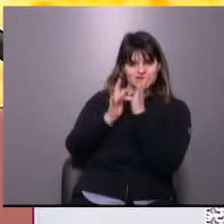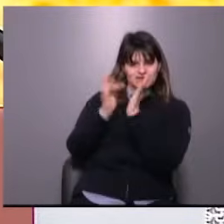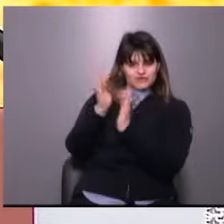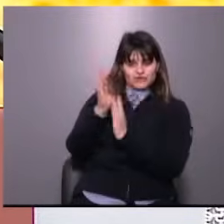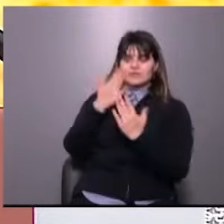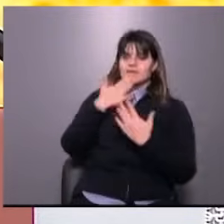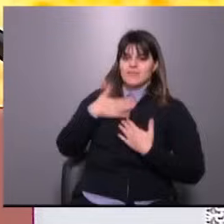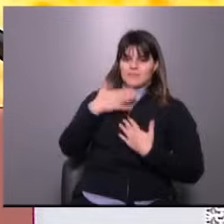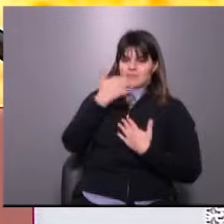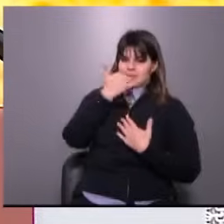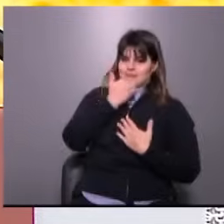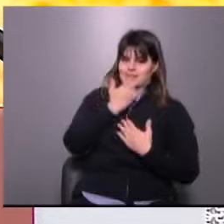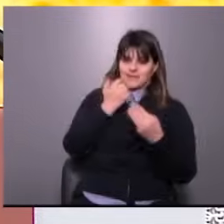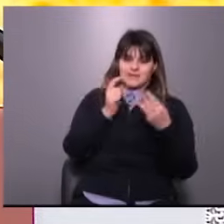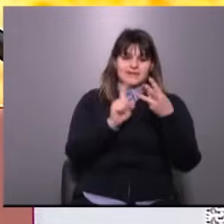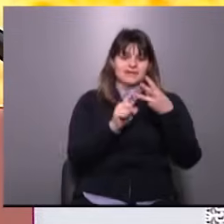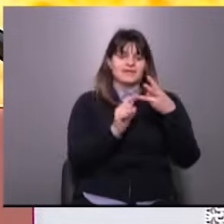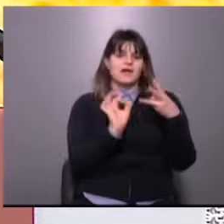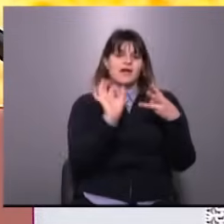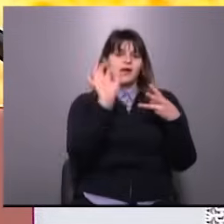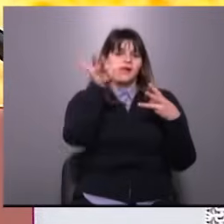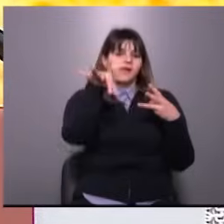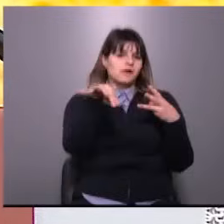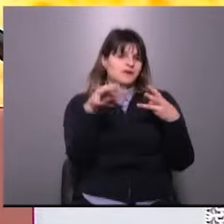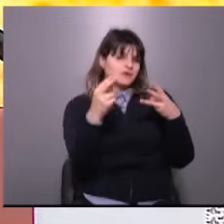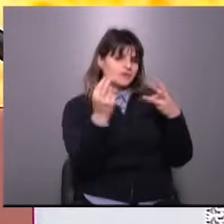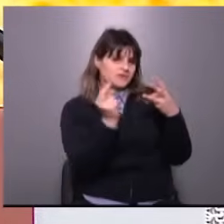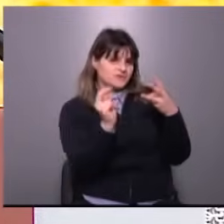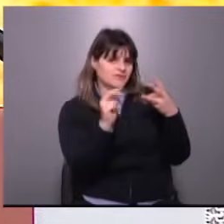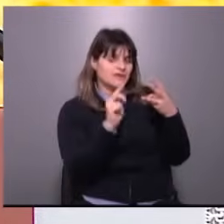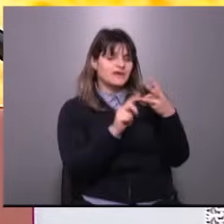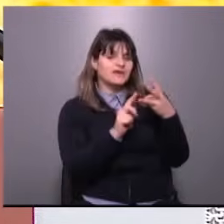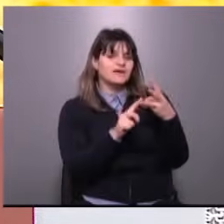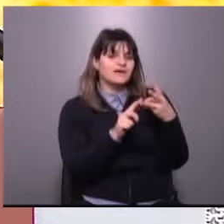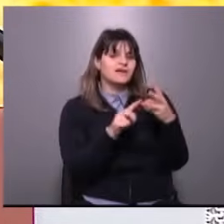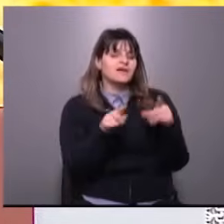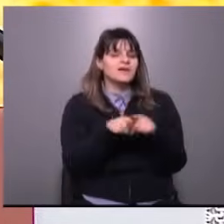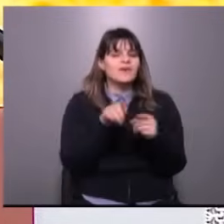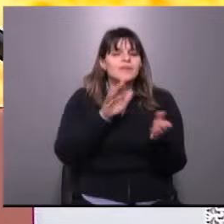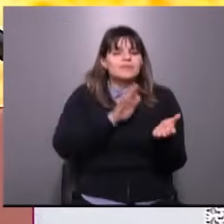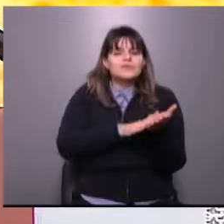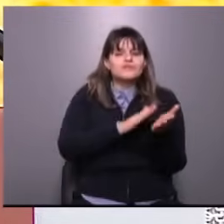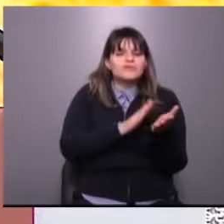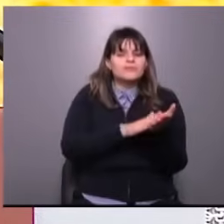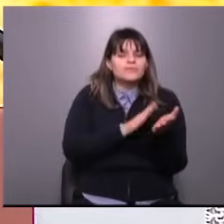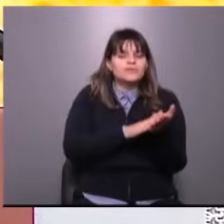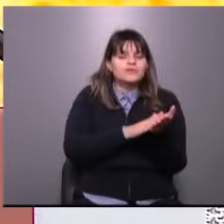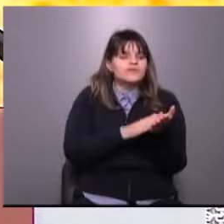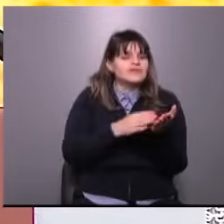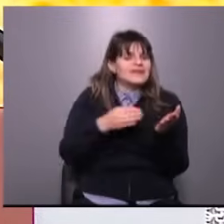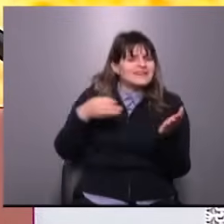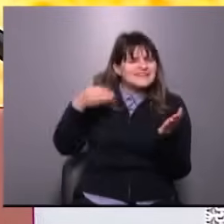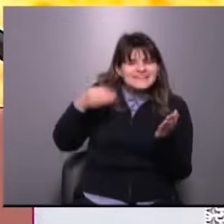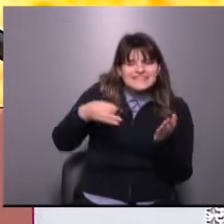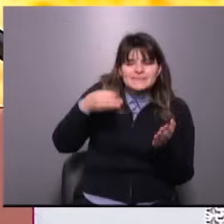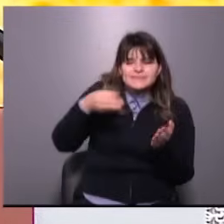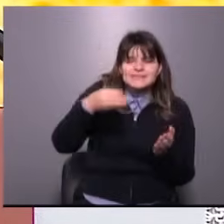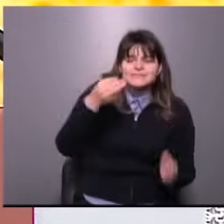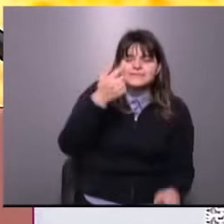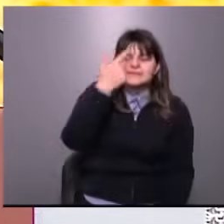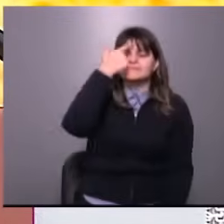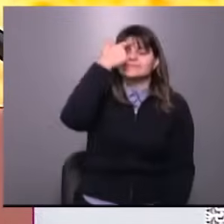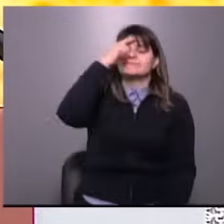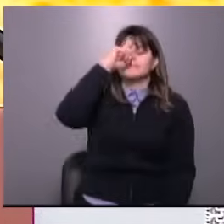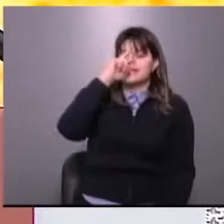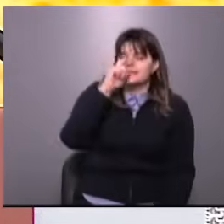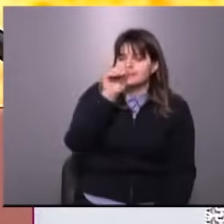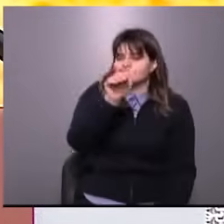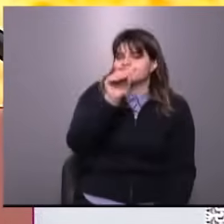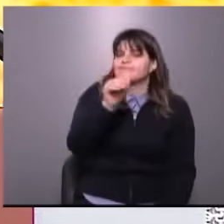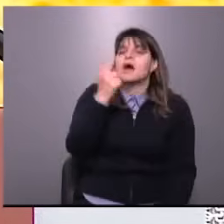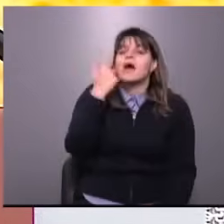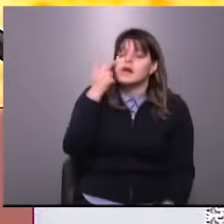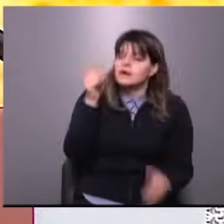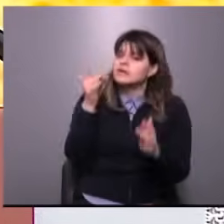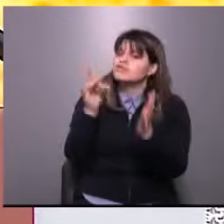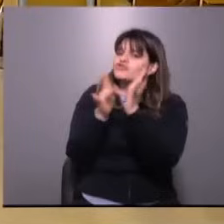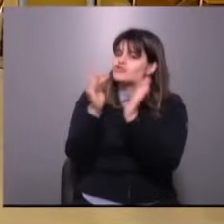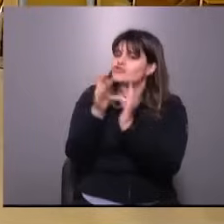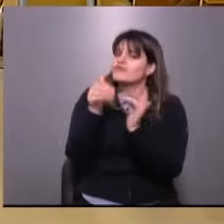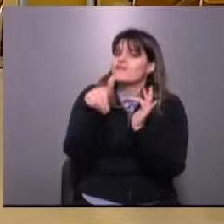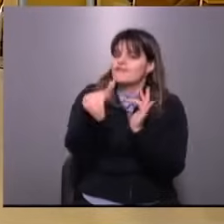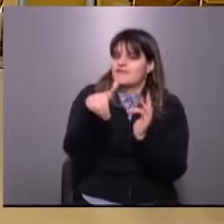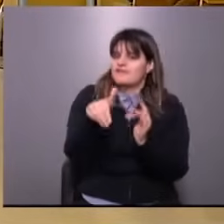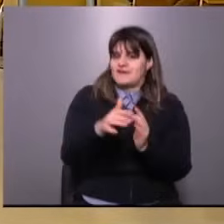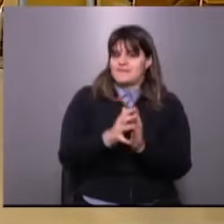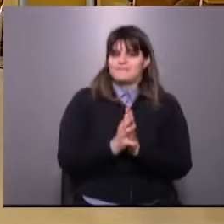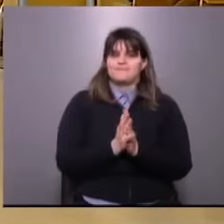que é a causa da nossa alegria e o desafio a sermos testemunhas que conduzem sempre para